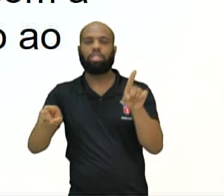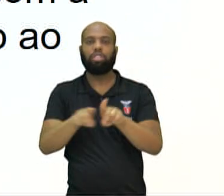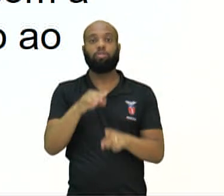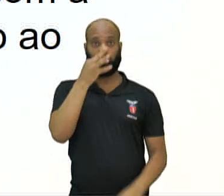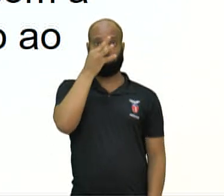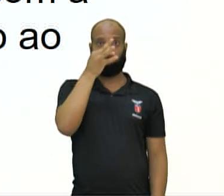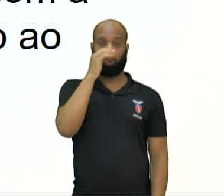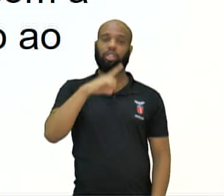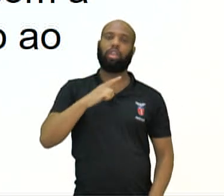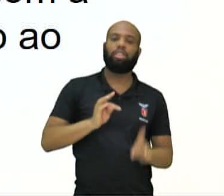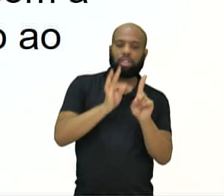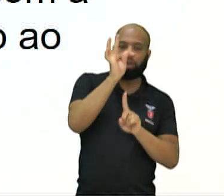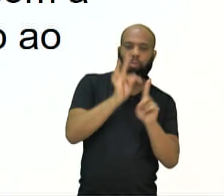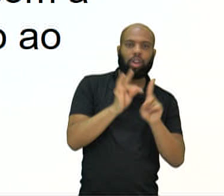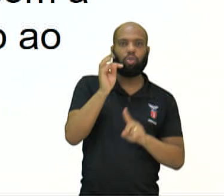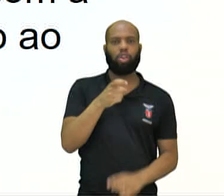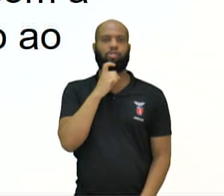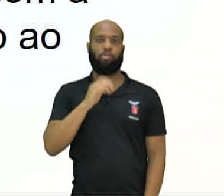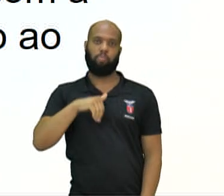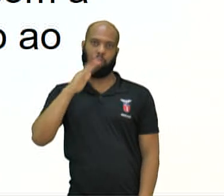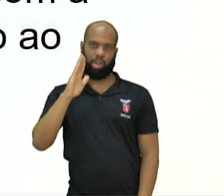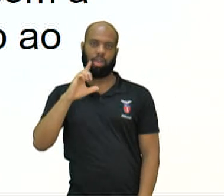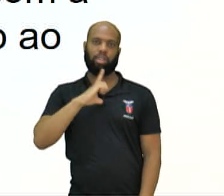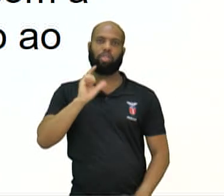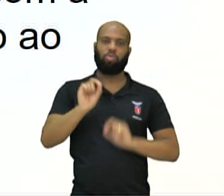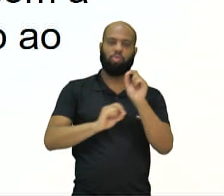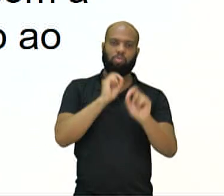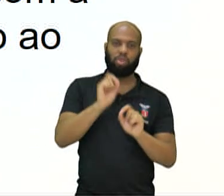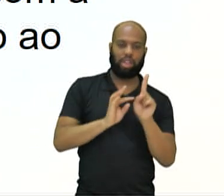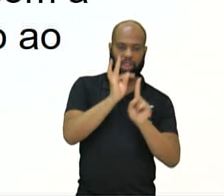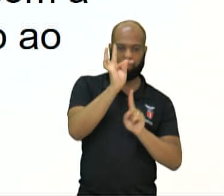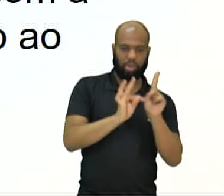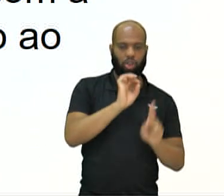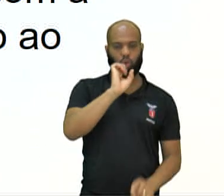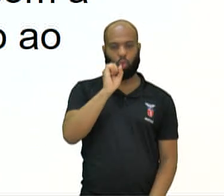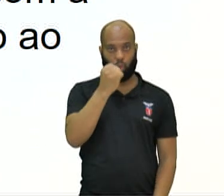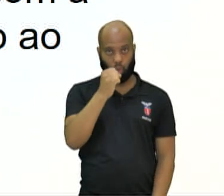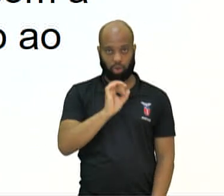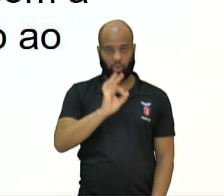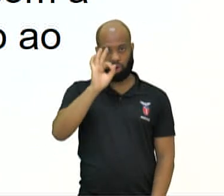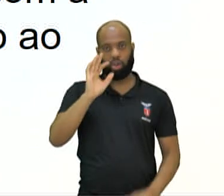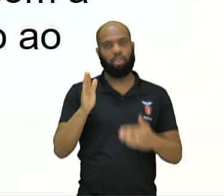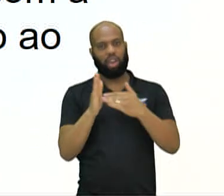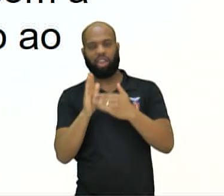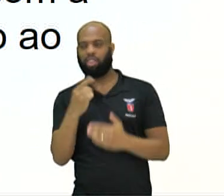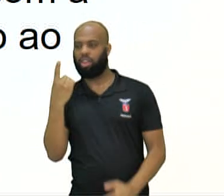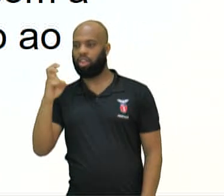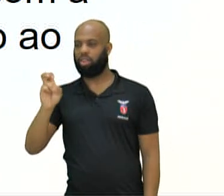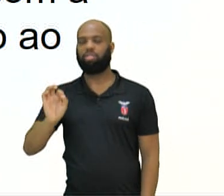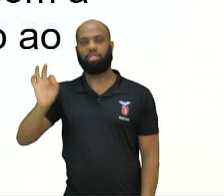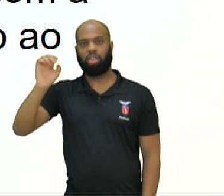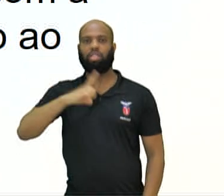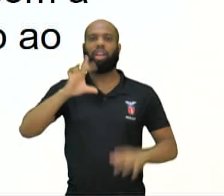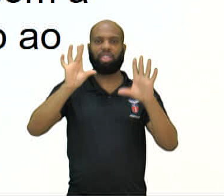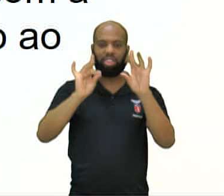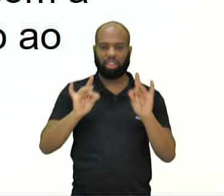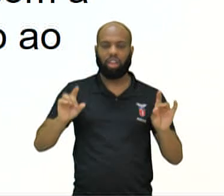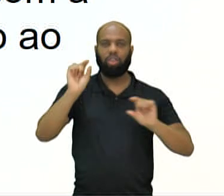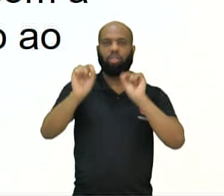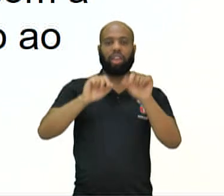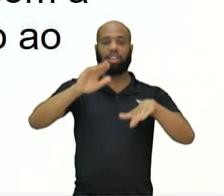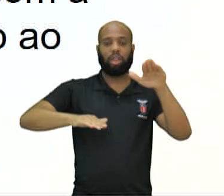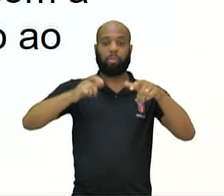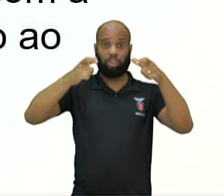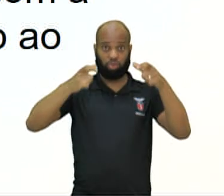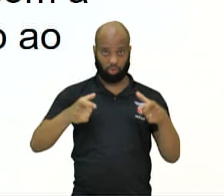possui temperaturas mais amenas, com médias anuais que variam entre 8 graus e 15 graus, e umidade que varia de acordo com a